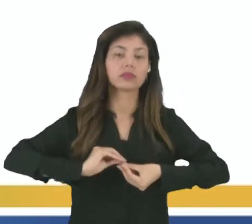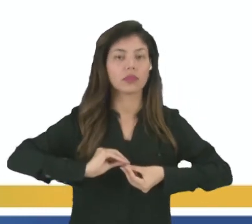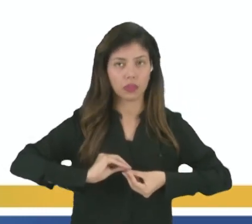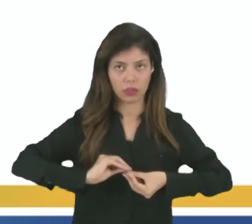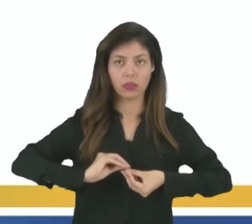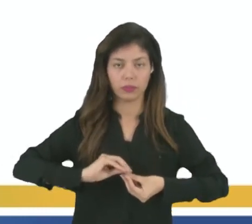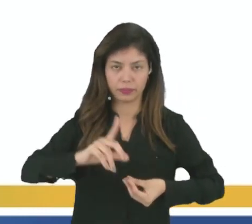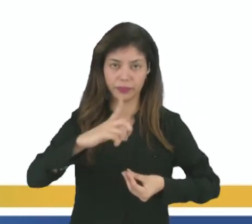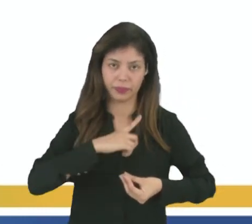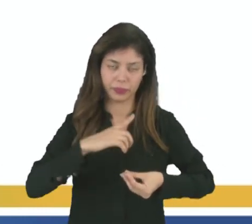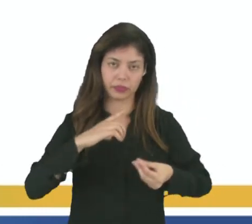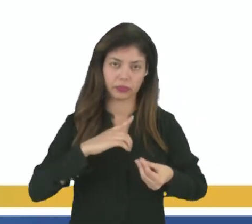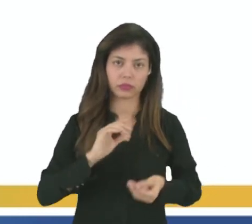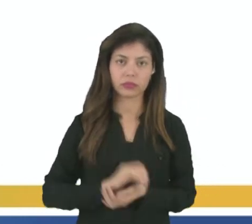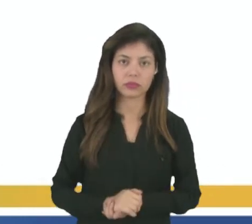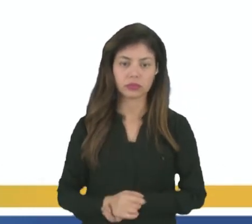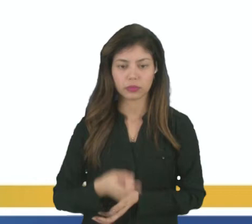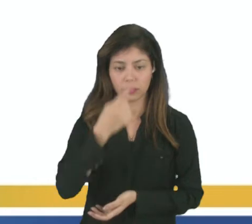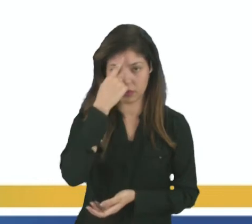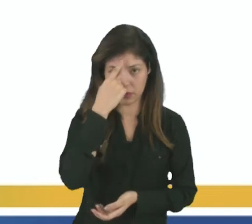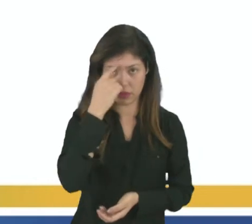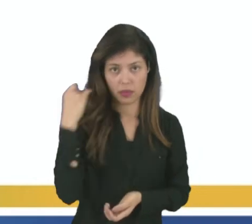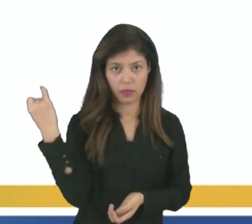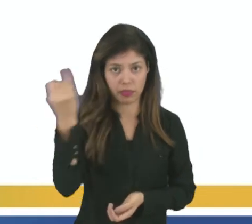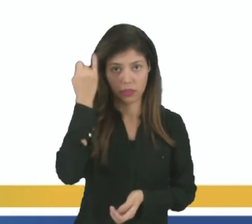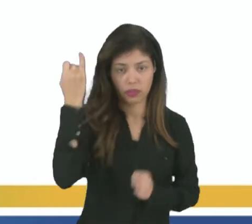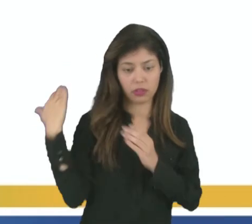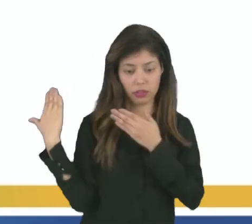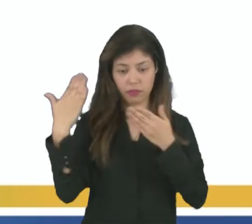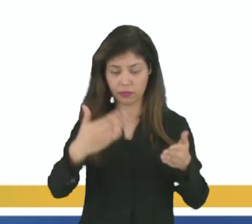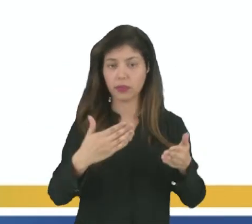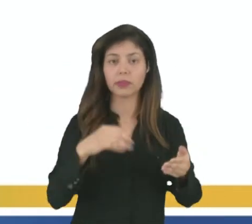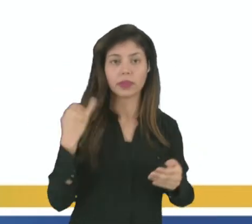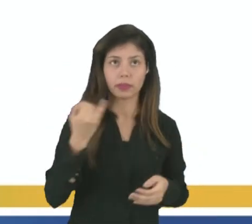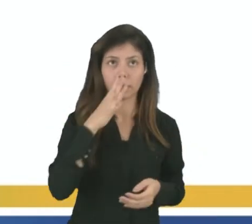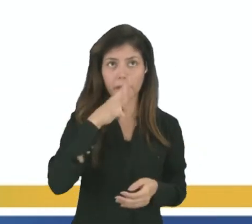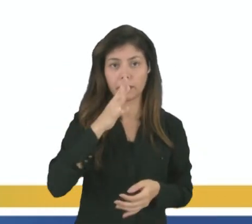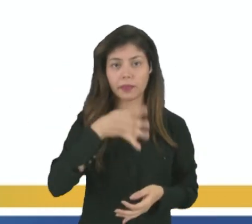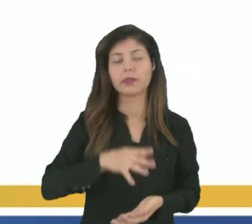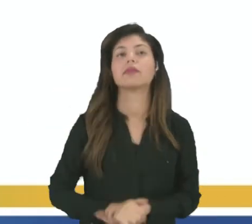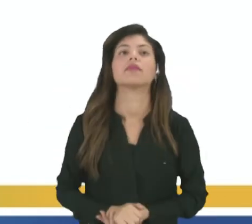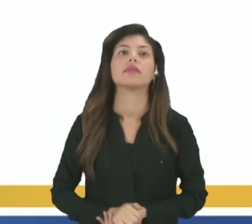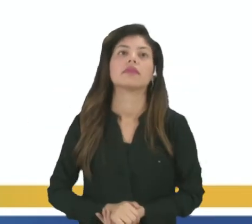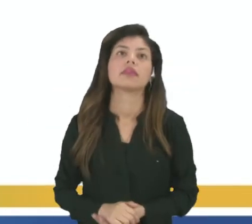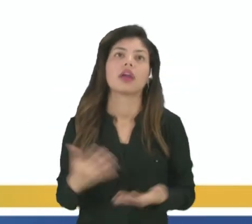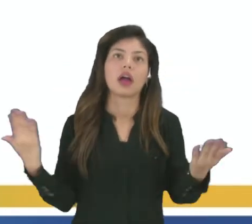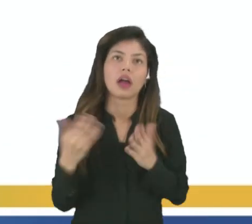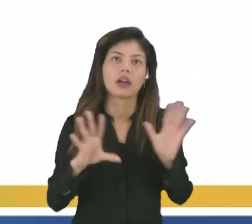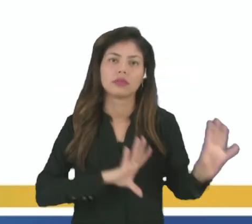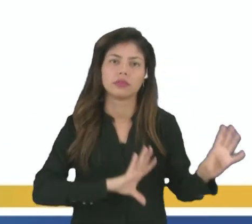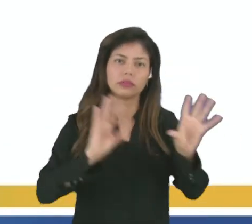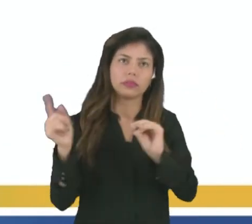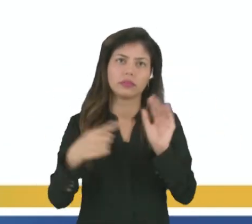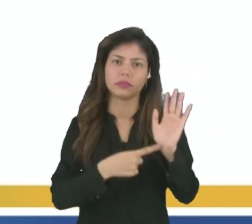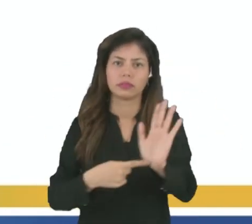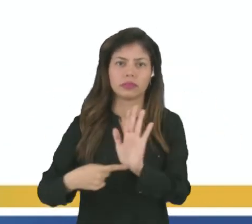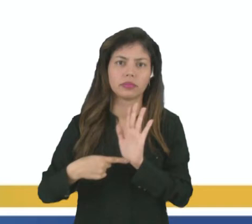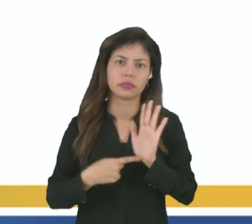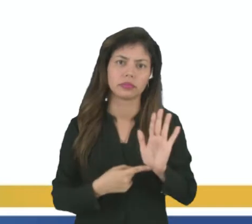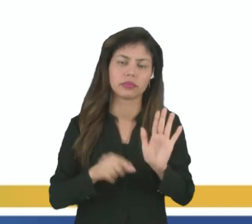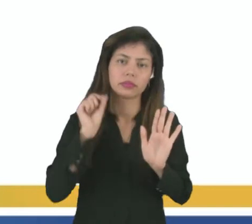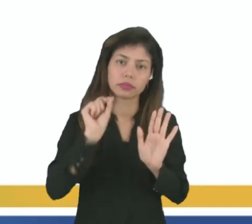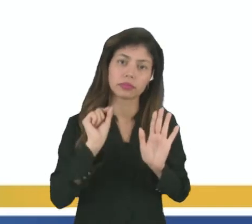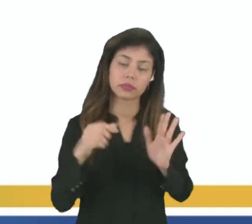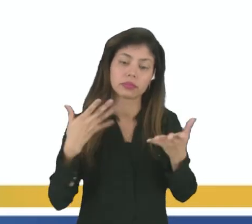essa linha principal, esse norte principal, tá bom? Aqui eu trago para vocês o seguinte, que